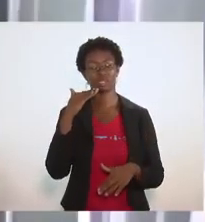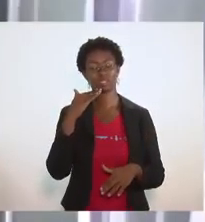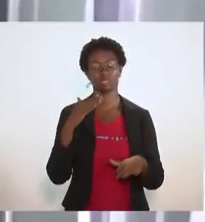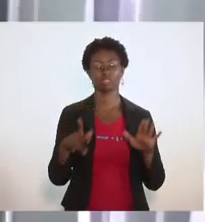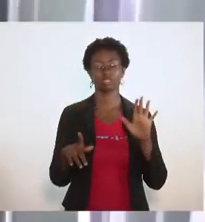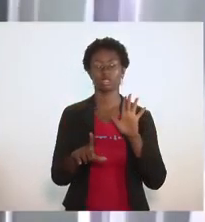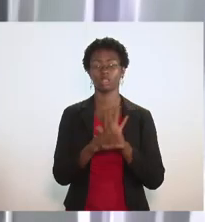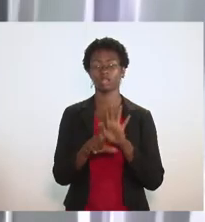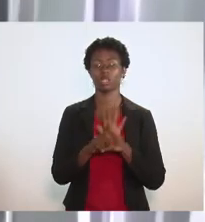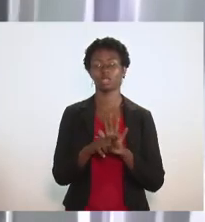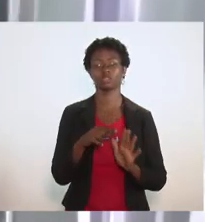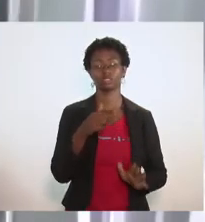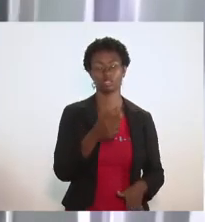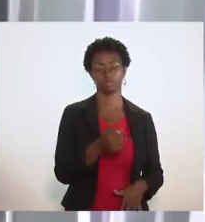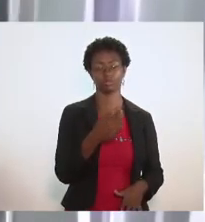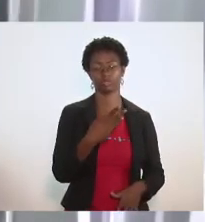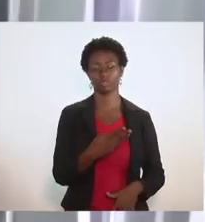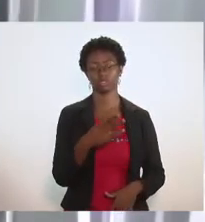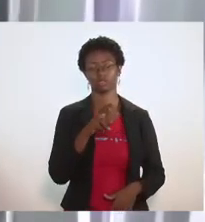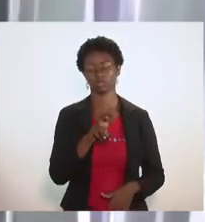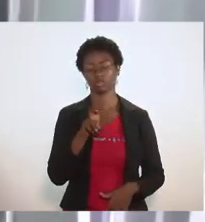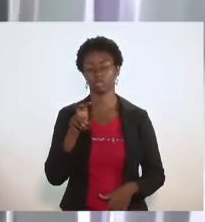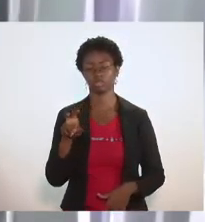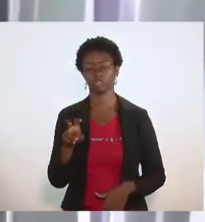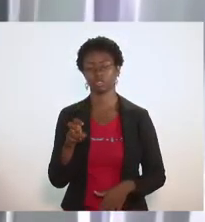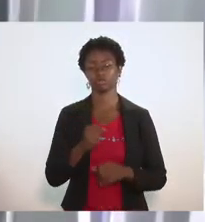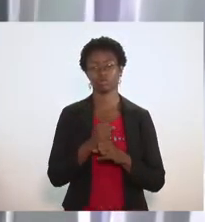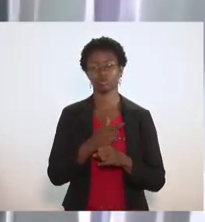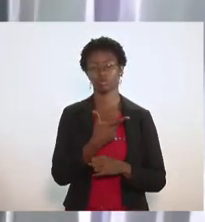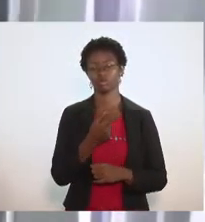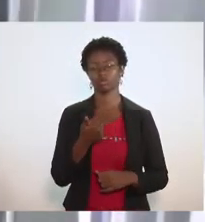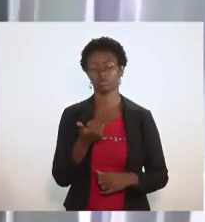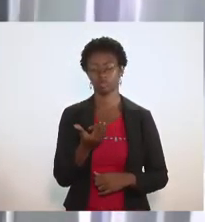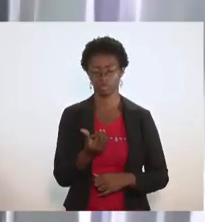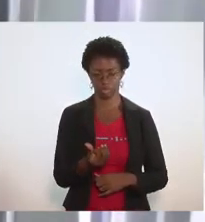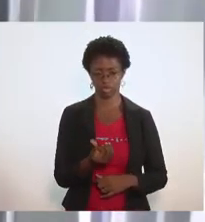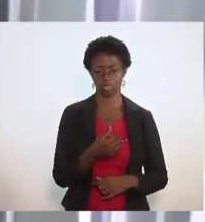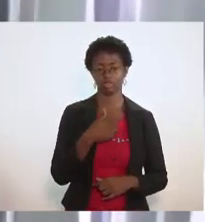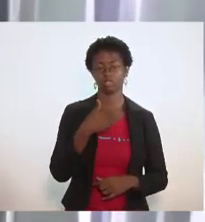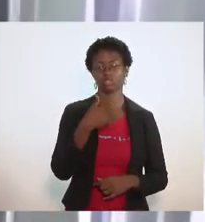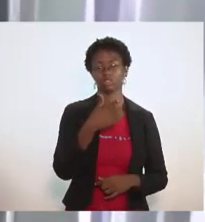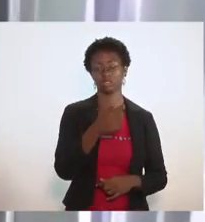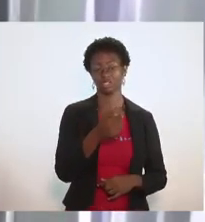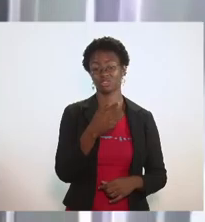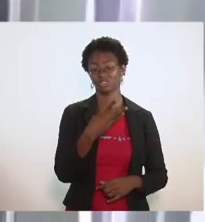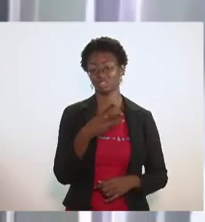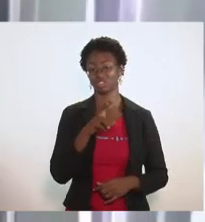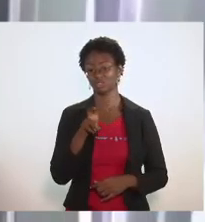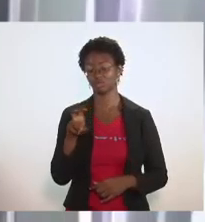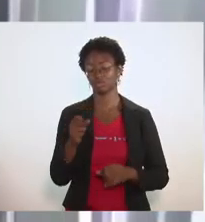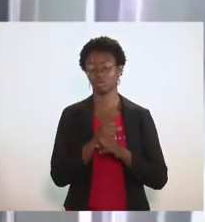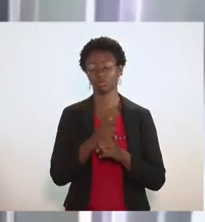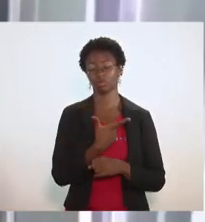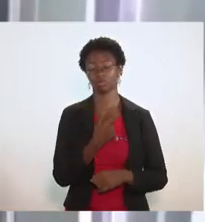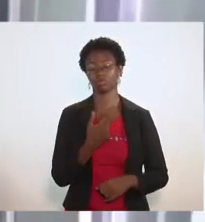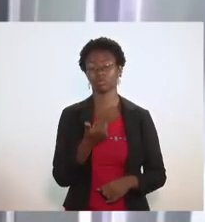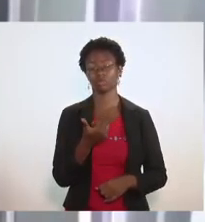constitucionalidade com emendas. Questão de ordem, presidente. Questão de ordem, deputado Valdeck. Eu tenho a impressão, presidente, que esse